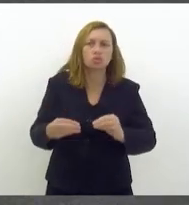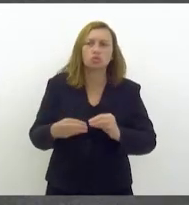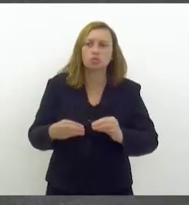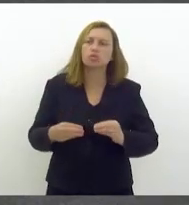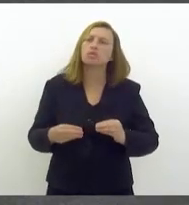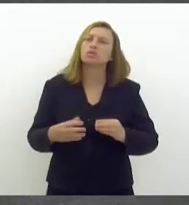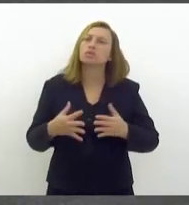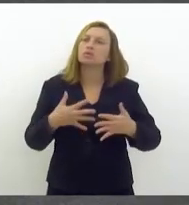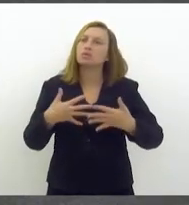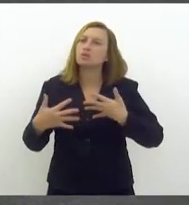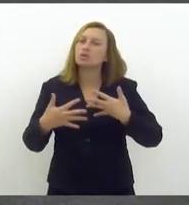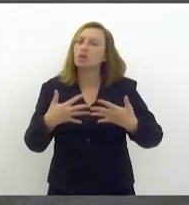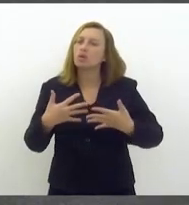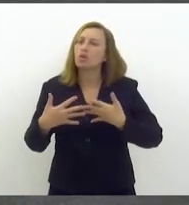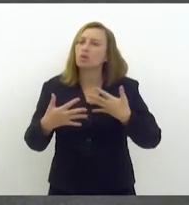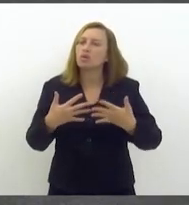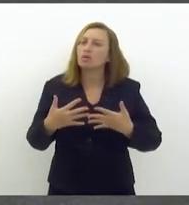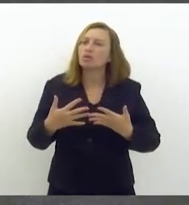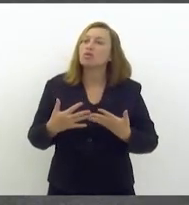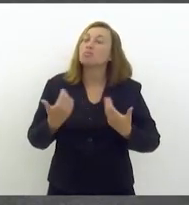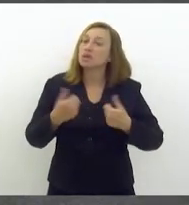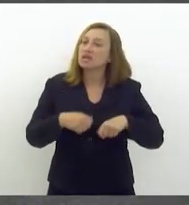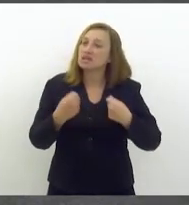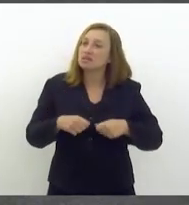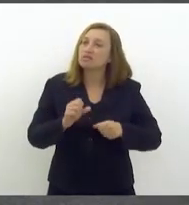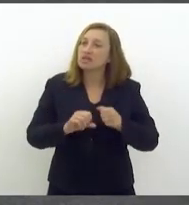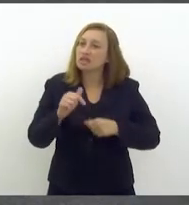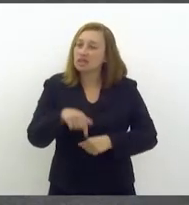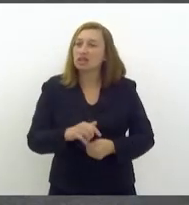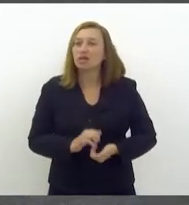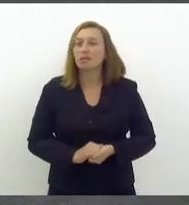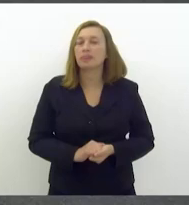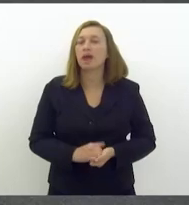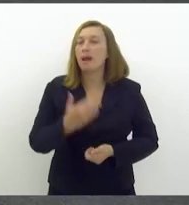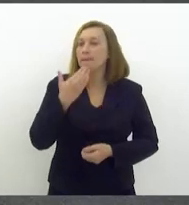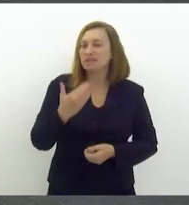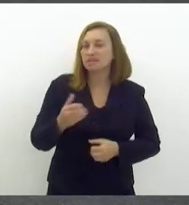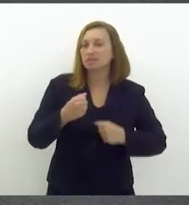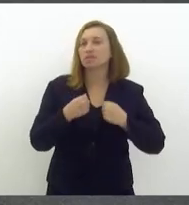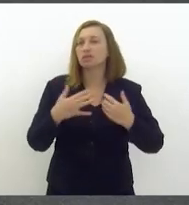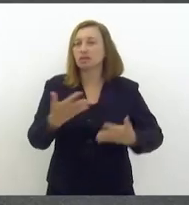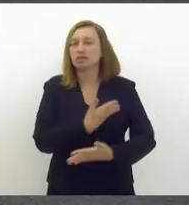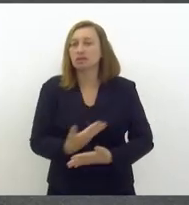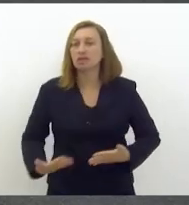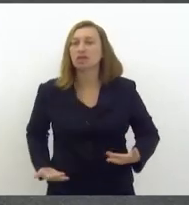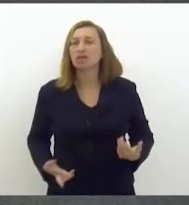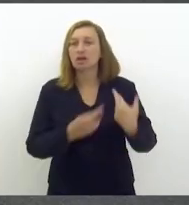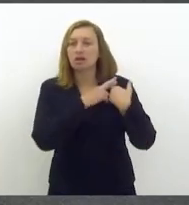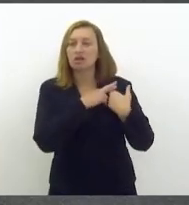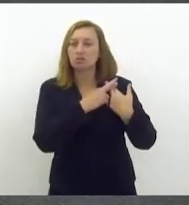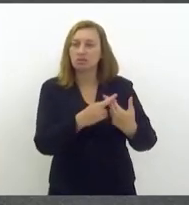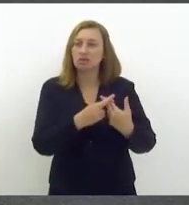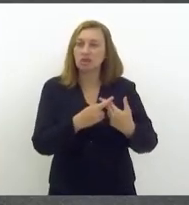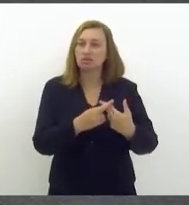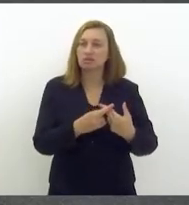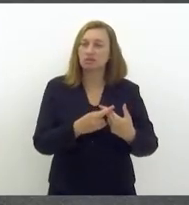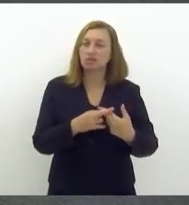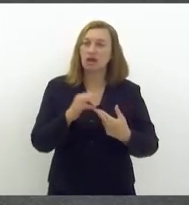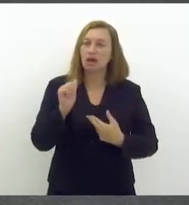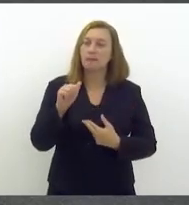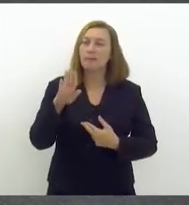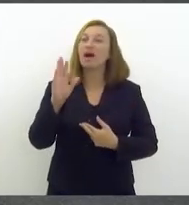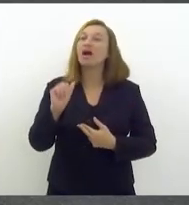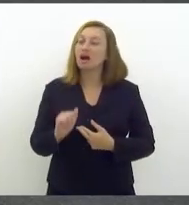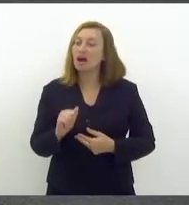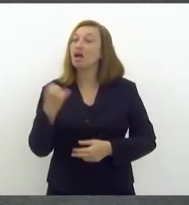forma como tá sendo feito é que nós temos que fazermos aqui eu tinha pedido uma audiência para responsabilizarmos a banca isso é